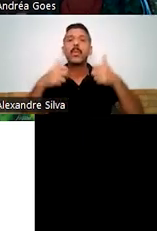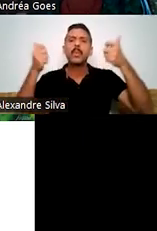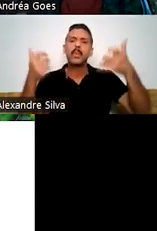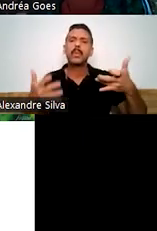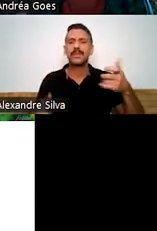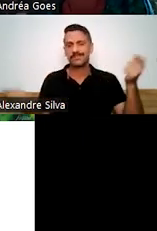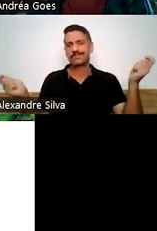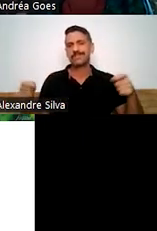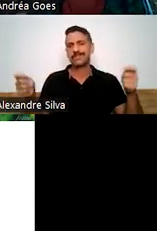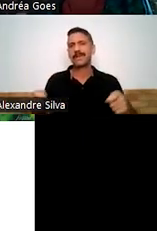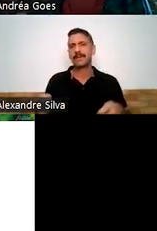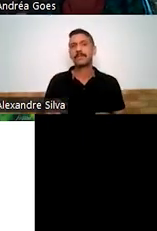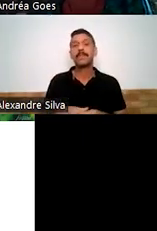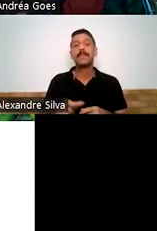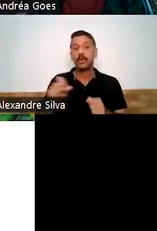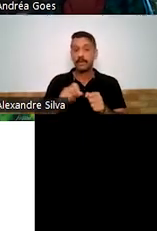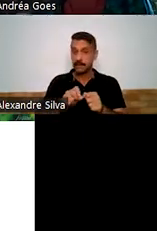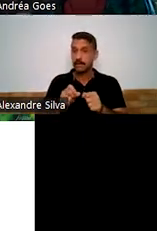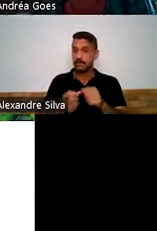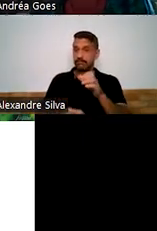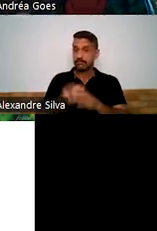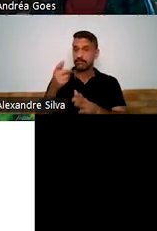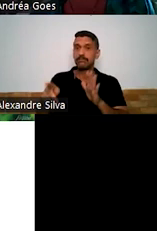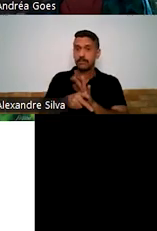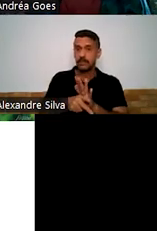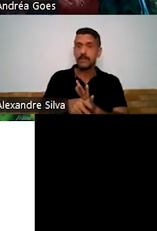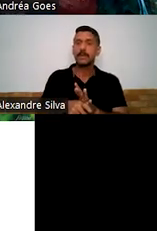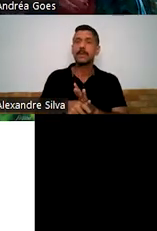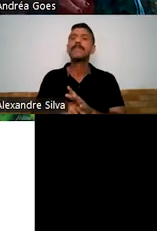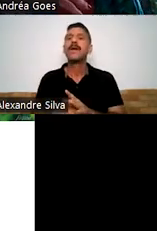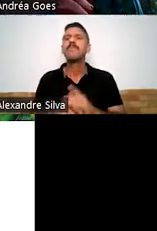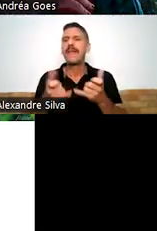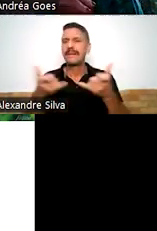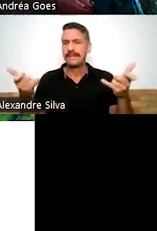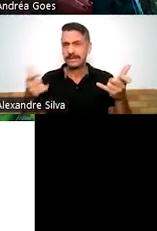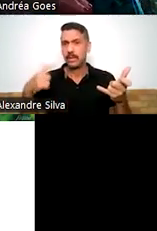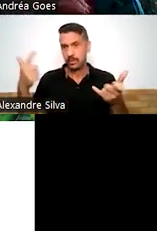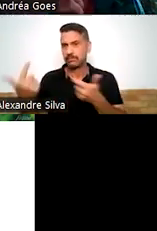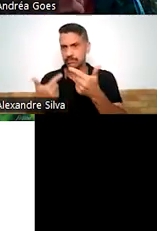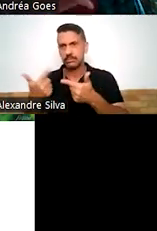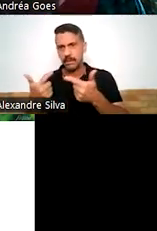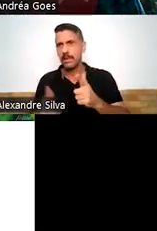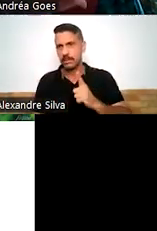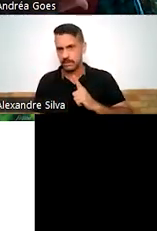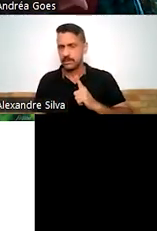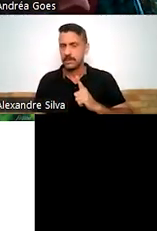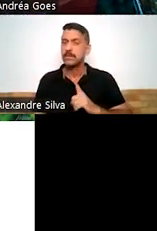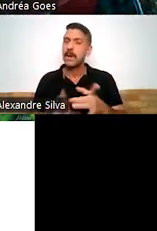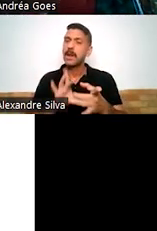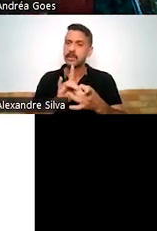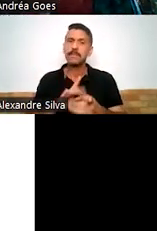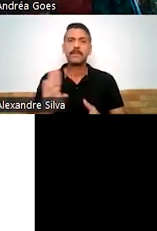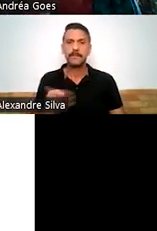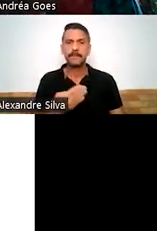a partir disso, a gente teve a ideia de começar outra linha de trabalho no laboratório, então, relacionada a isso. Pode passar, por